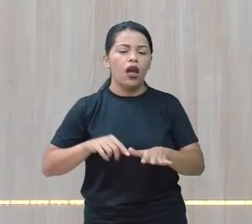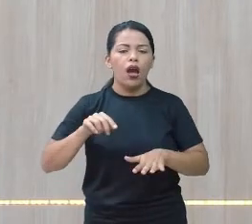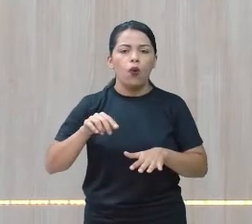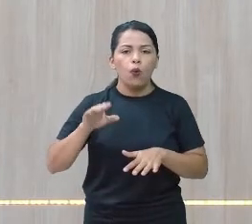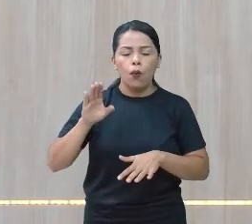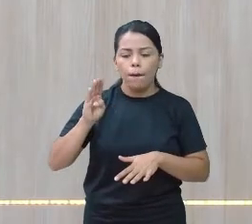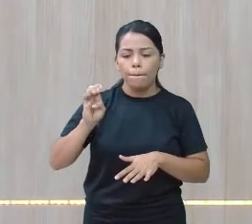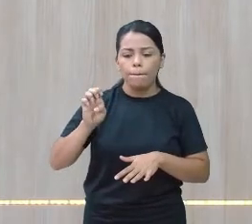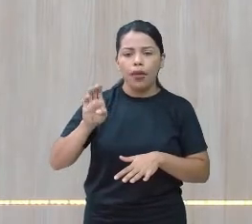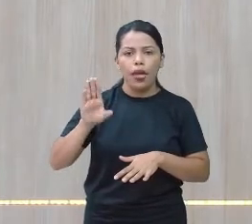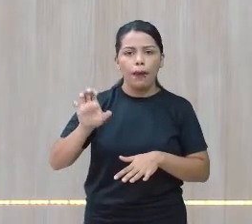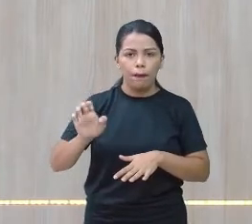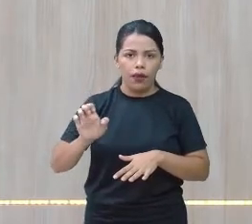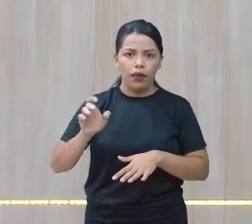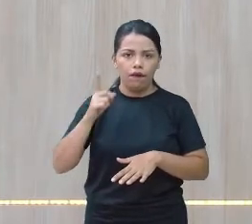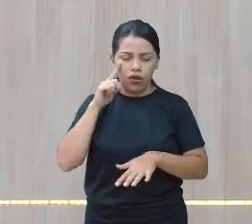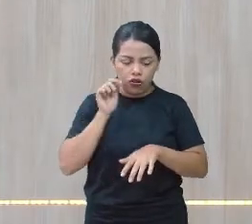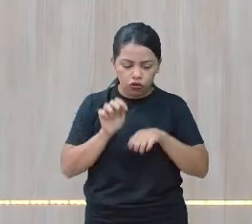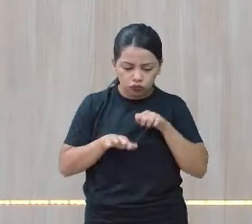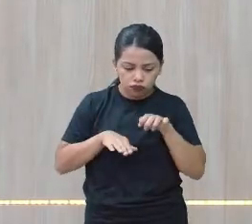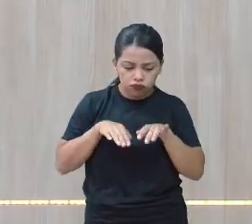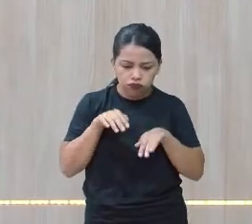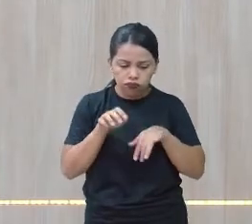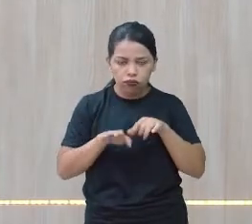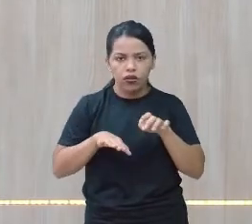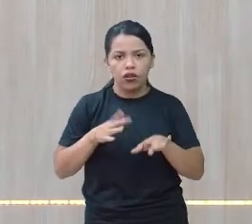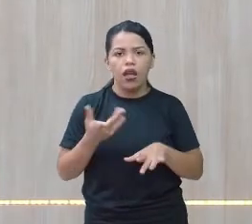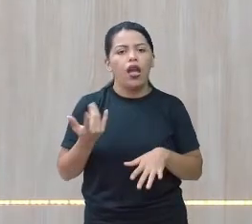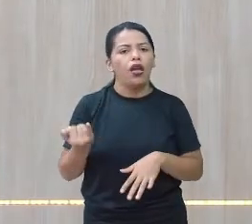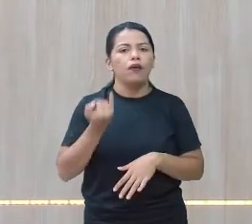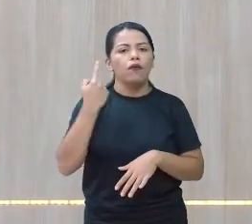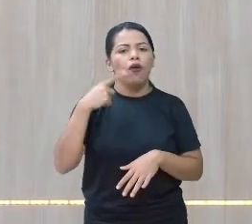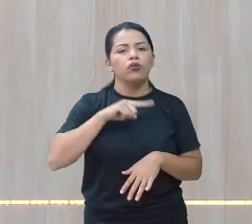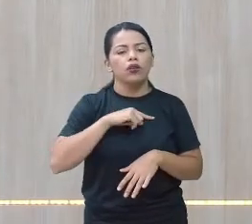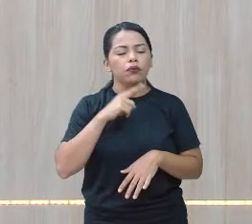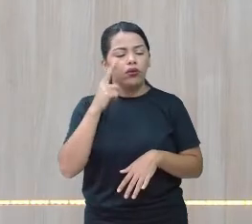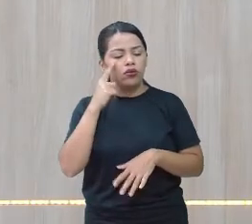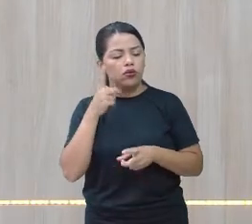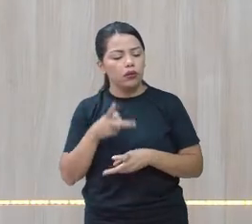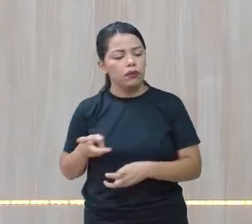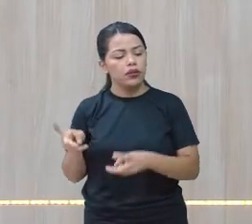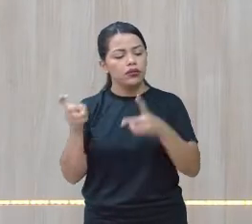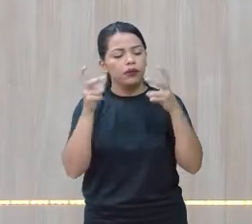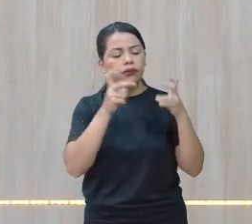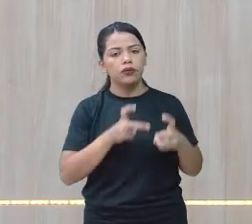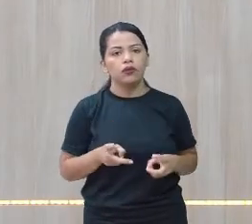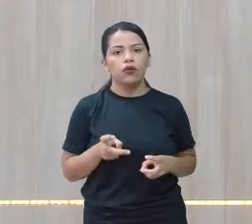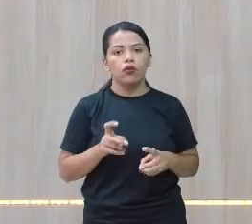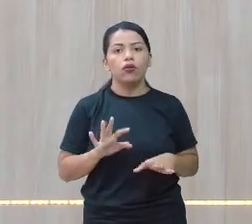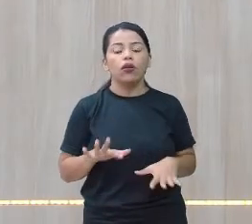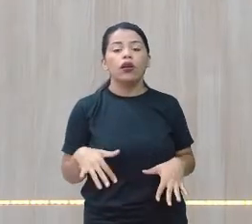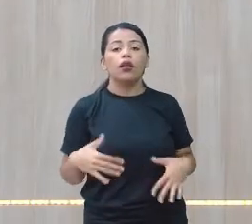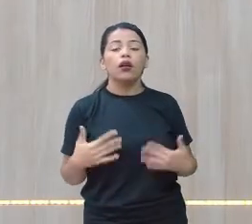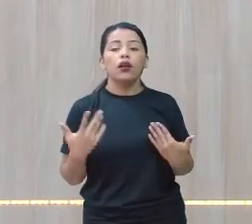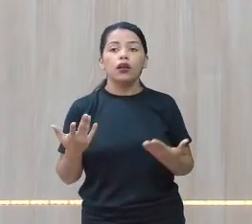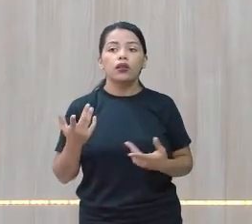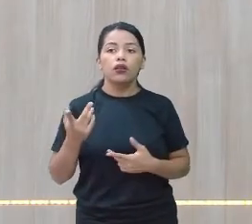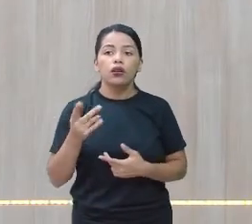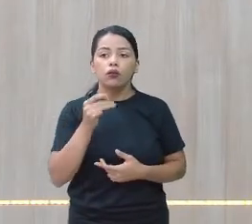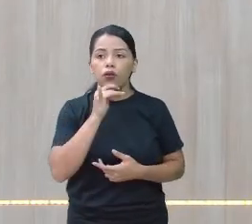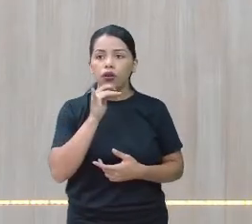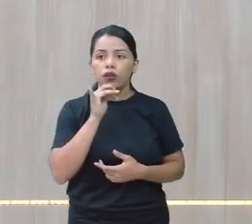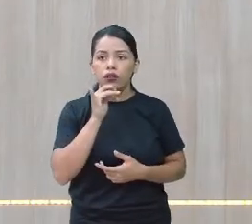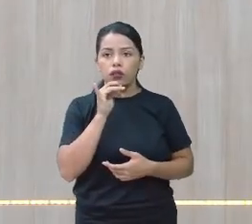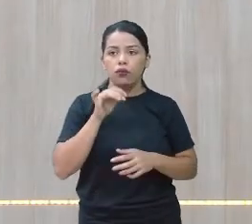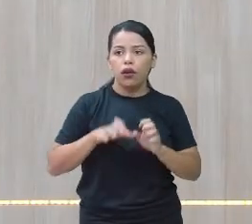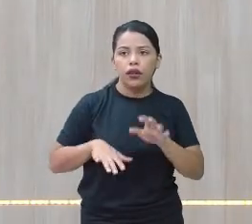engatinhando. Engatinhar é muito importante para o nosso reflexo. Veja, a criança que não engatinhou, diante de uma queda,